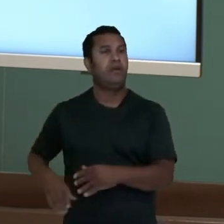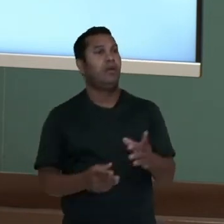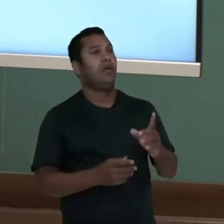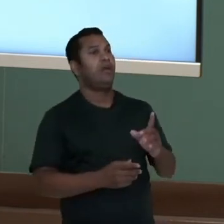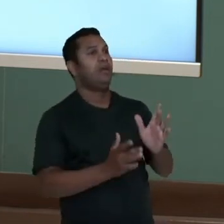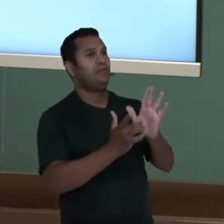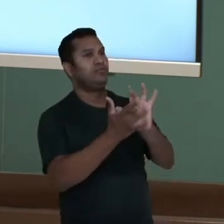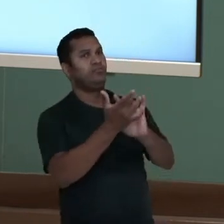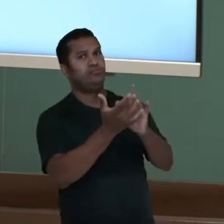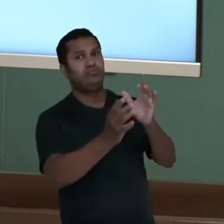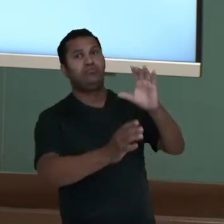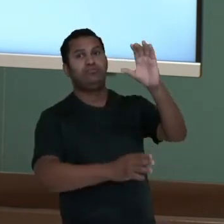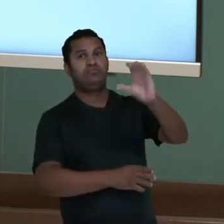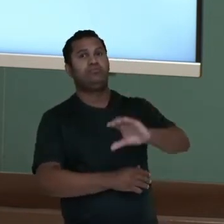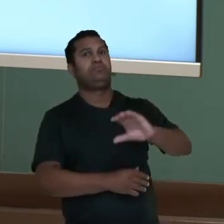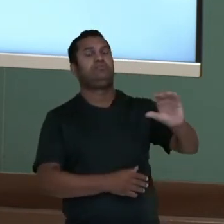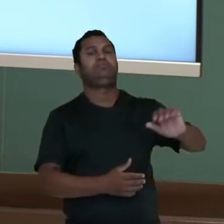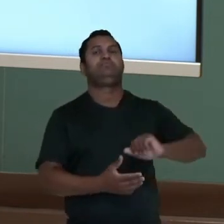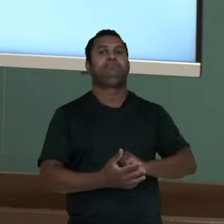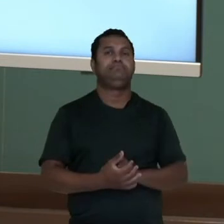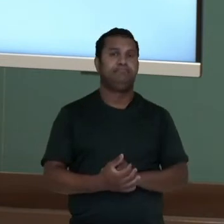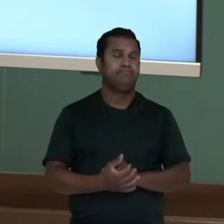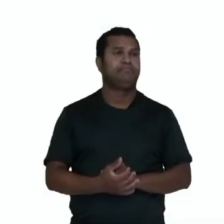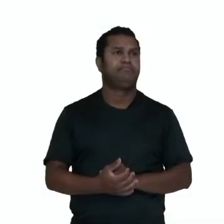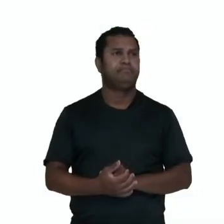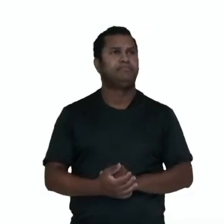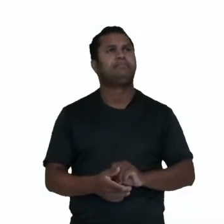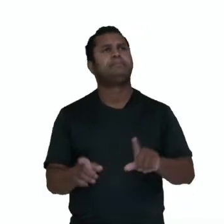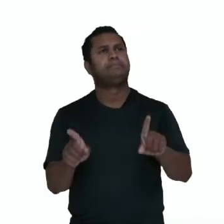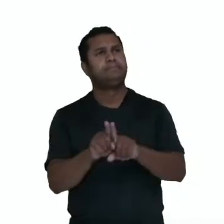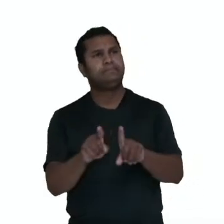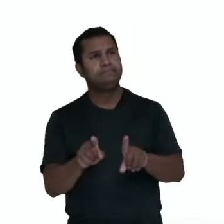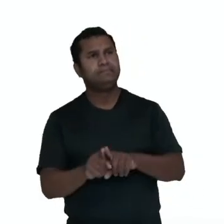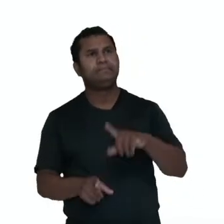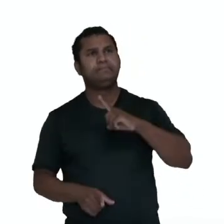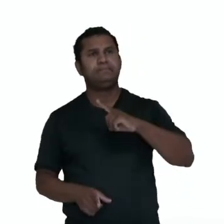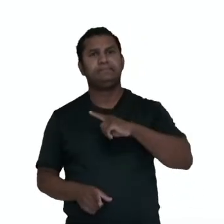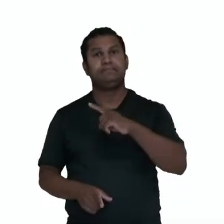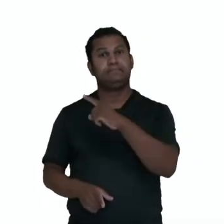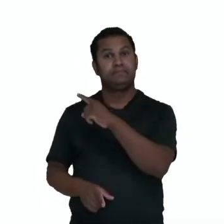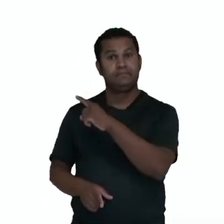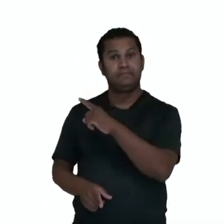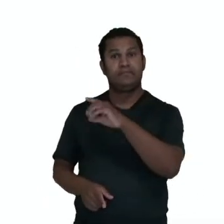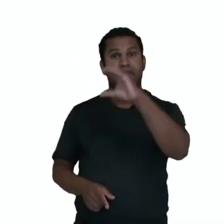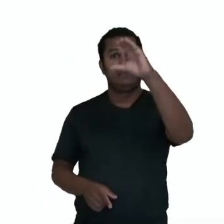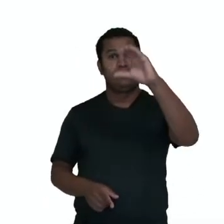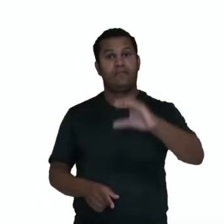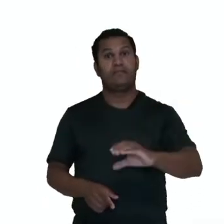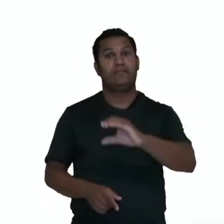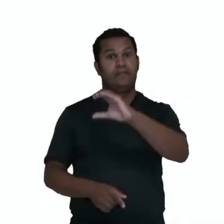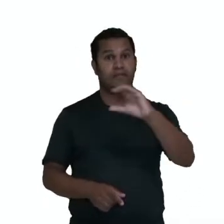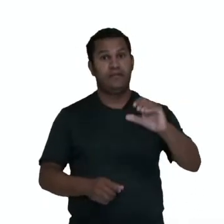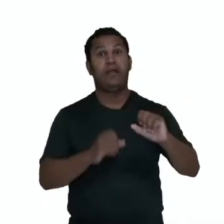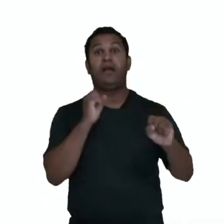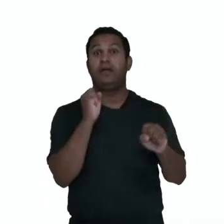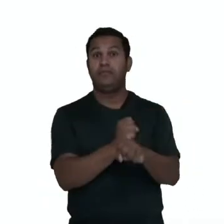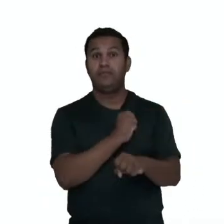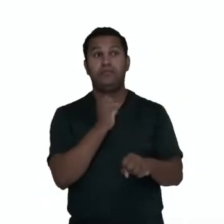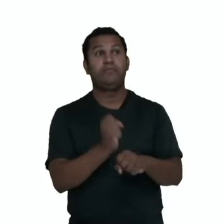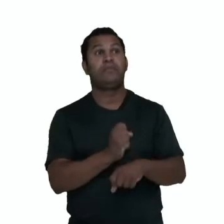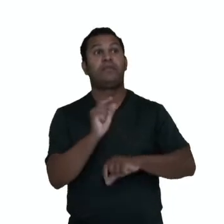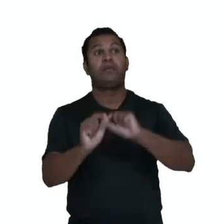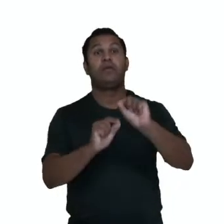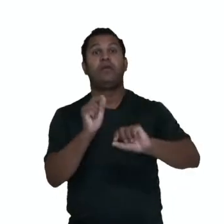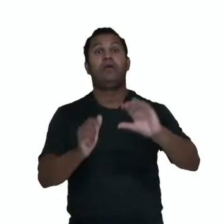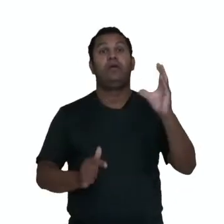exemplo de etnocentrismo e violência, a Catedral Metropolitana da Cidade do México, ela foi construída sobre as